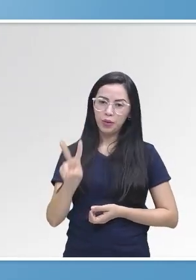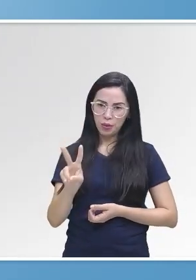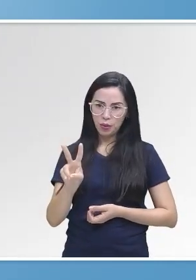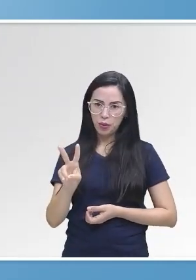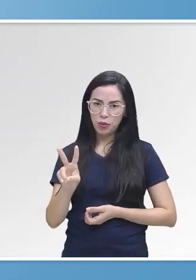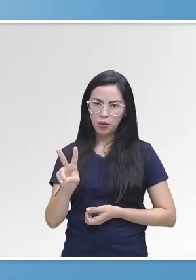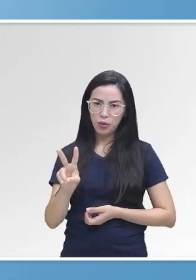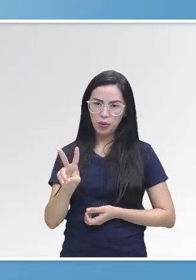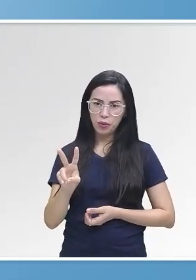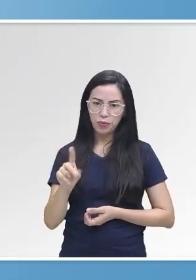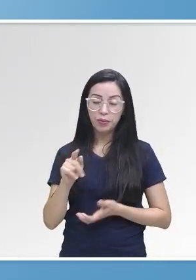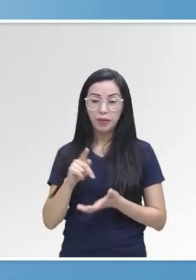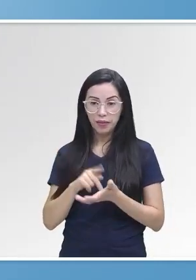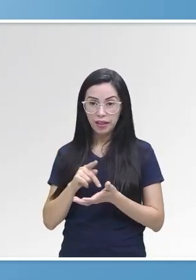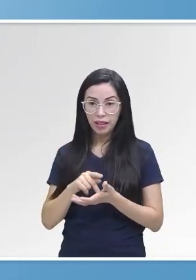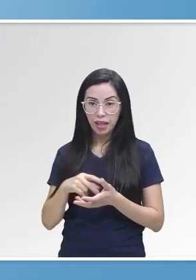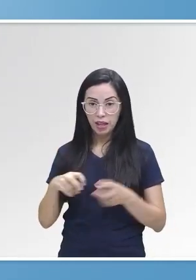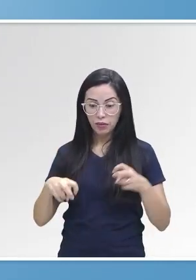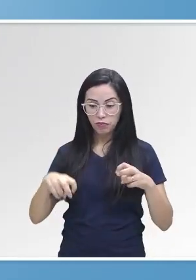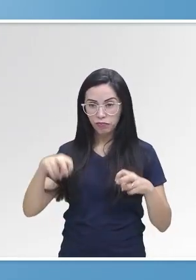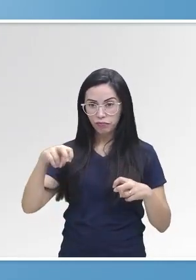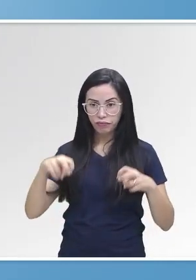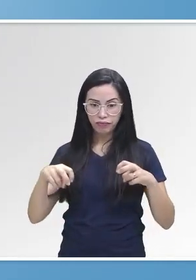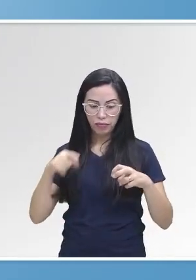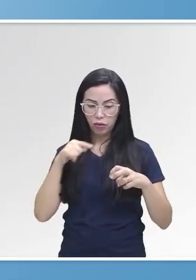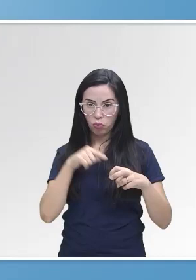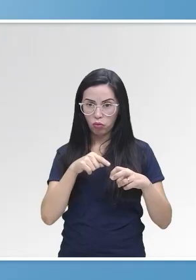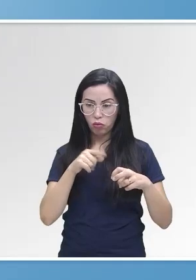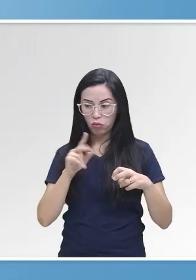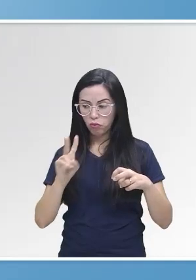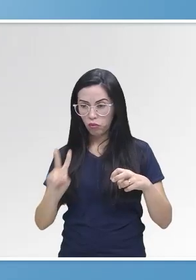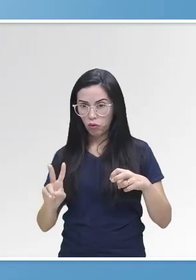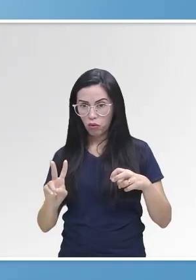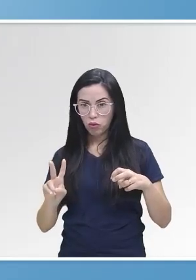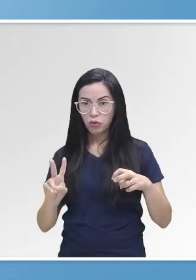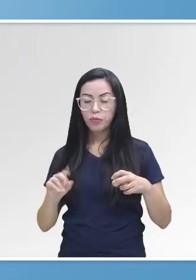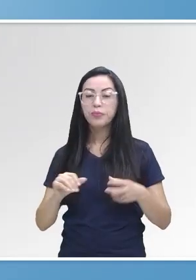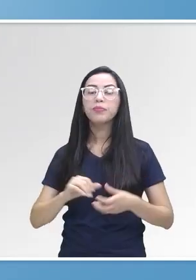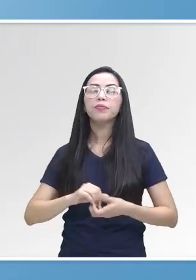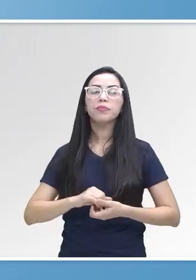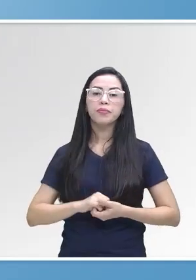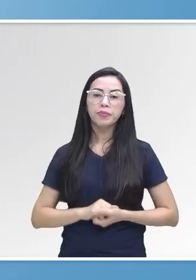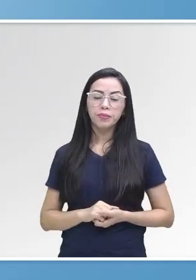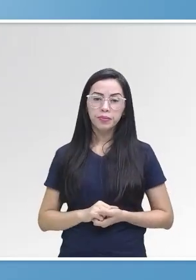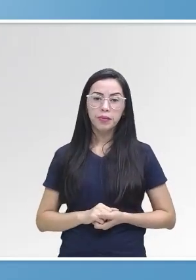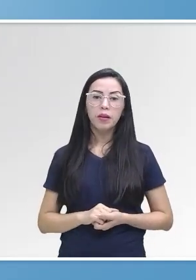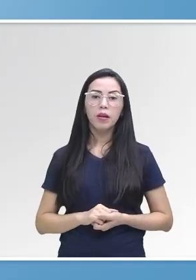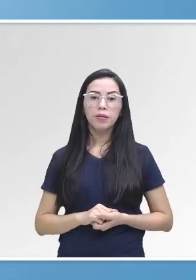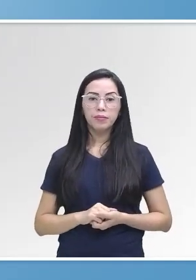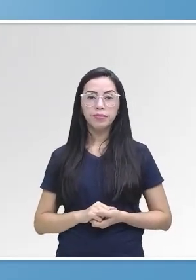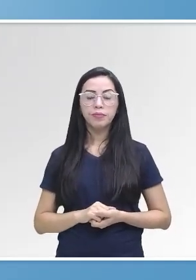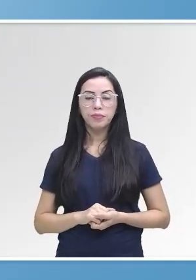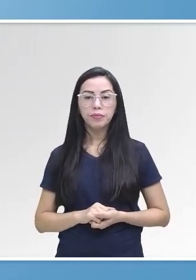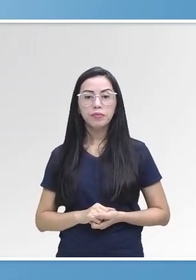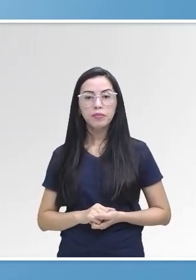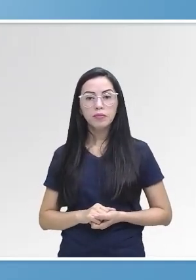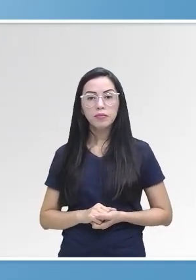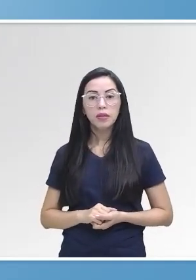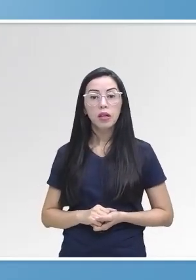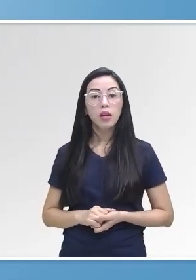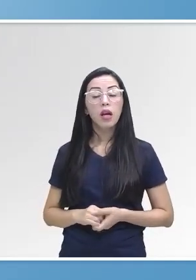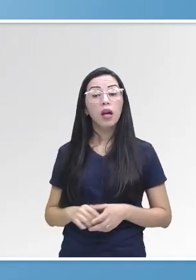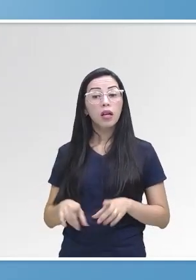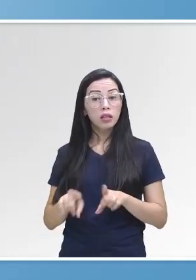ponta outro na outra aí um sobe outro 10 quando outro desce o outro sobe também